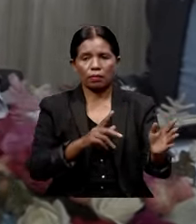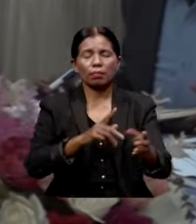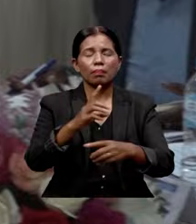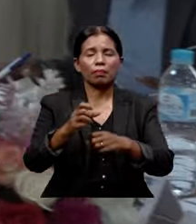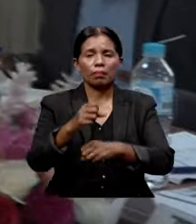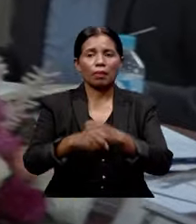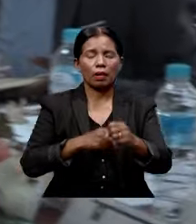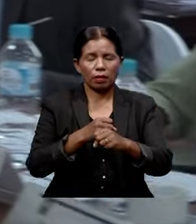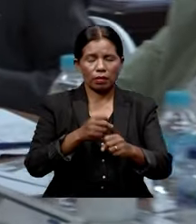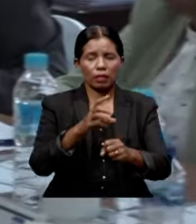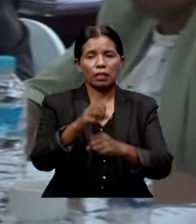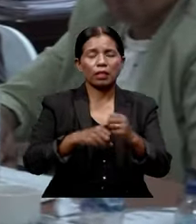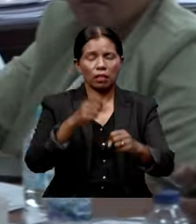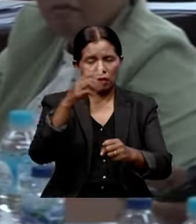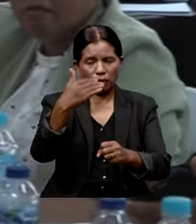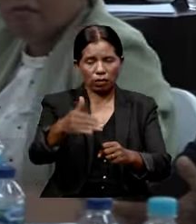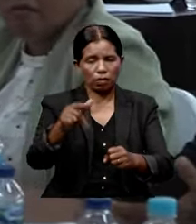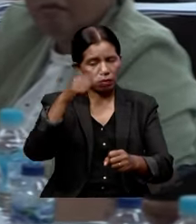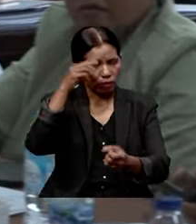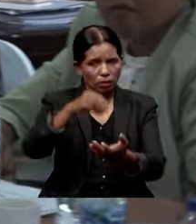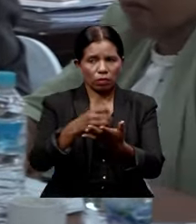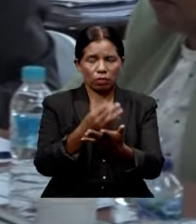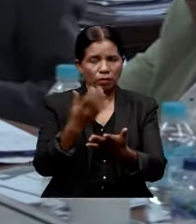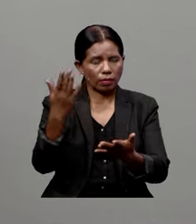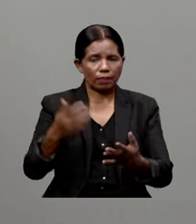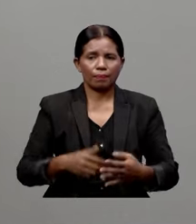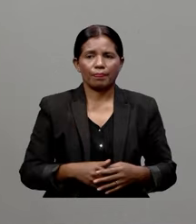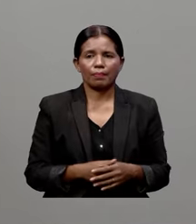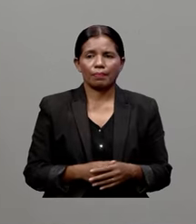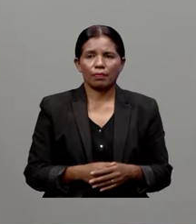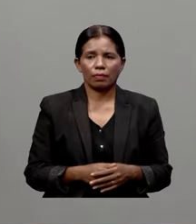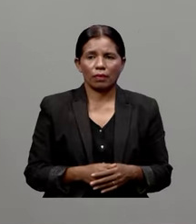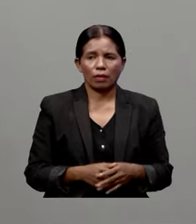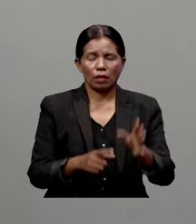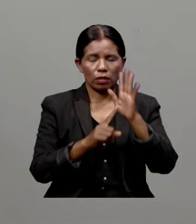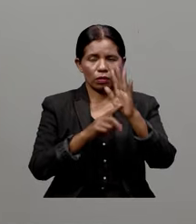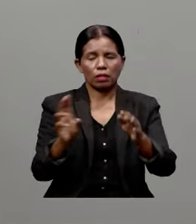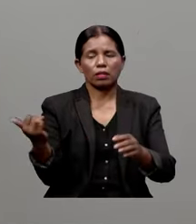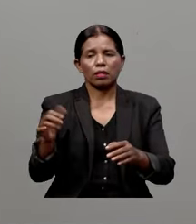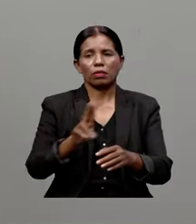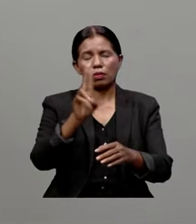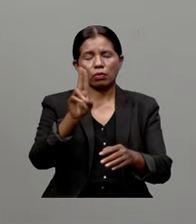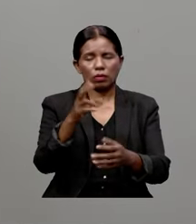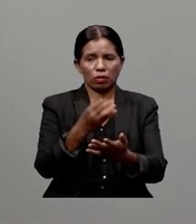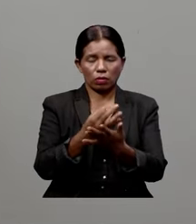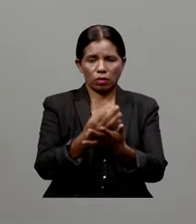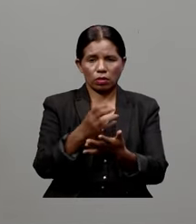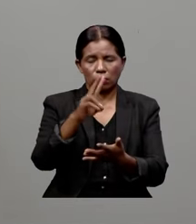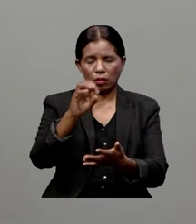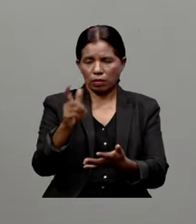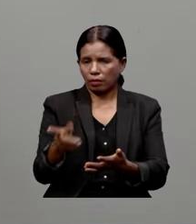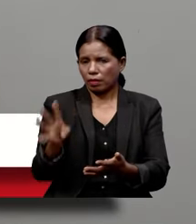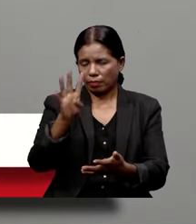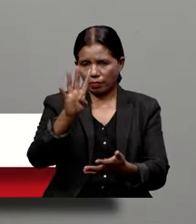tamo governo prevemos orçamento do projeto refere. Primeiro, se relata se a execução orçamento de 2024 de